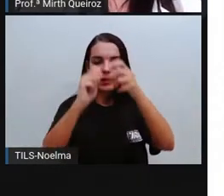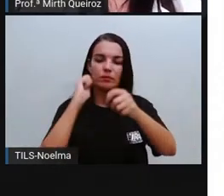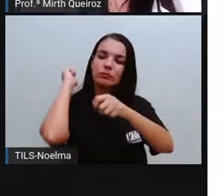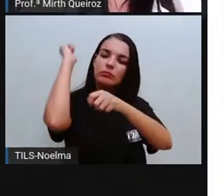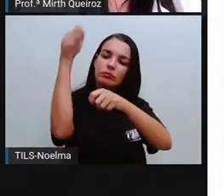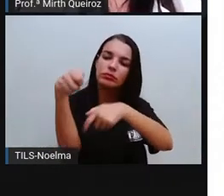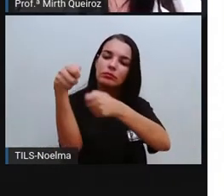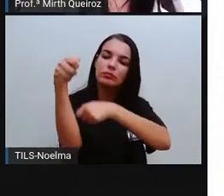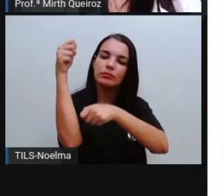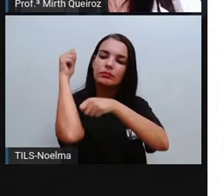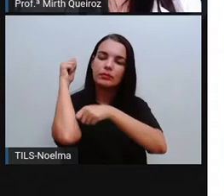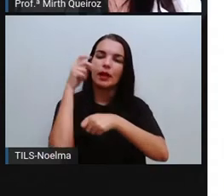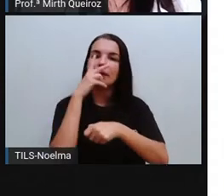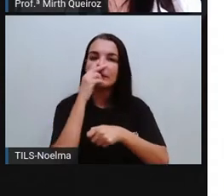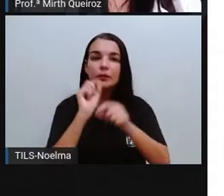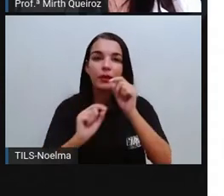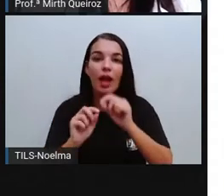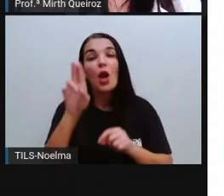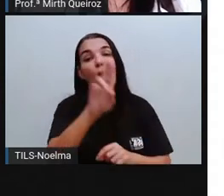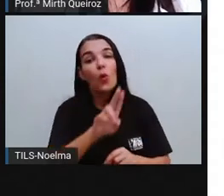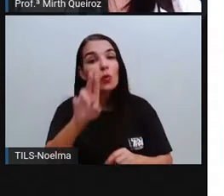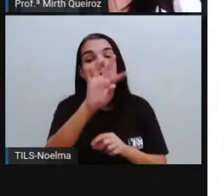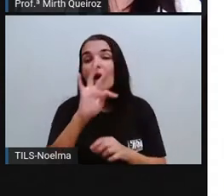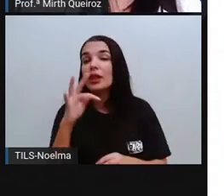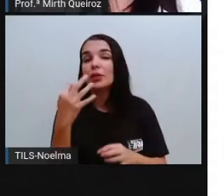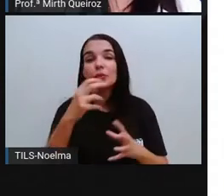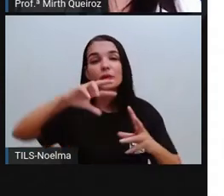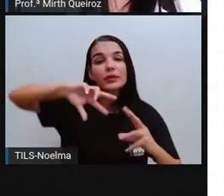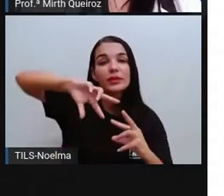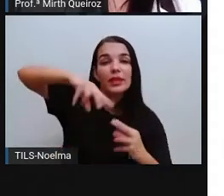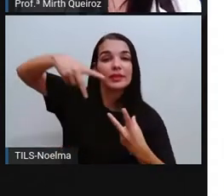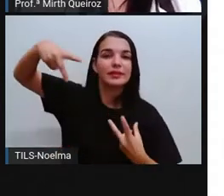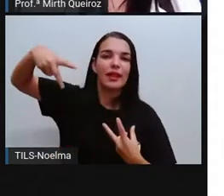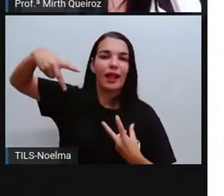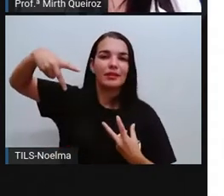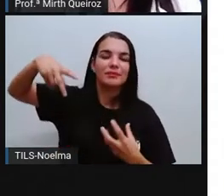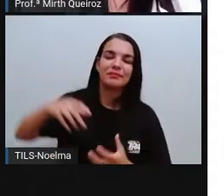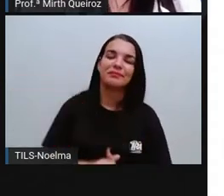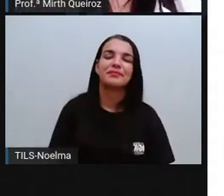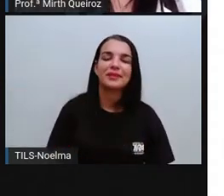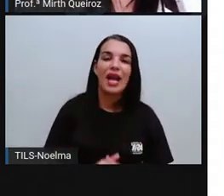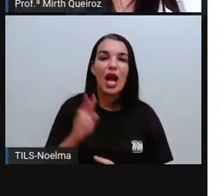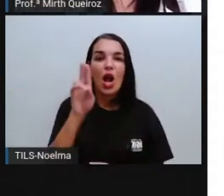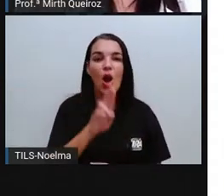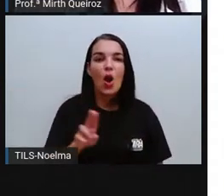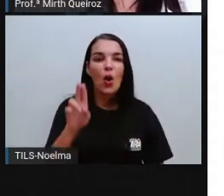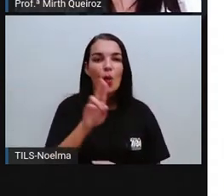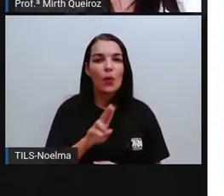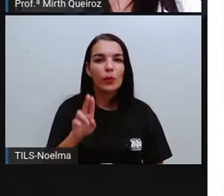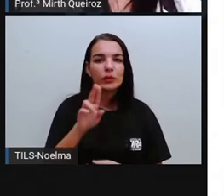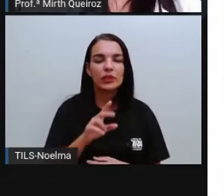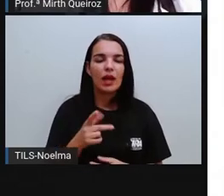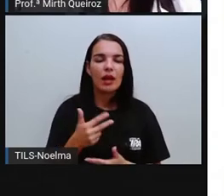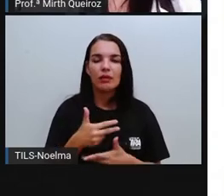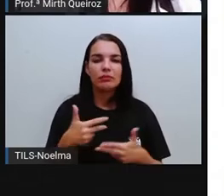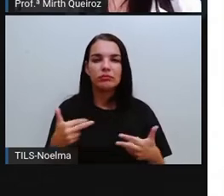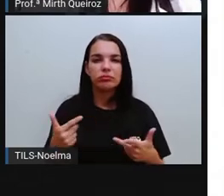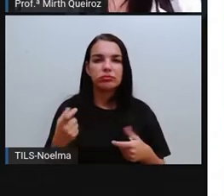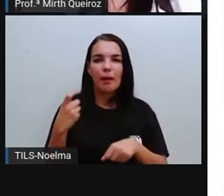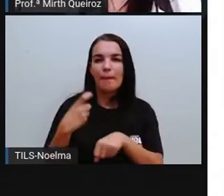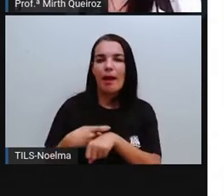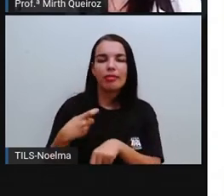utilizando materiais recicláveis, né? Ele utiliza pedaços